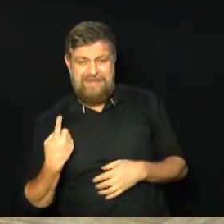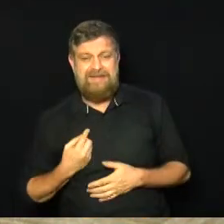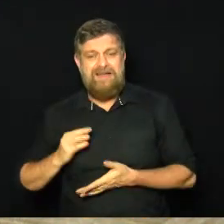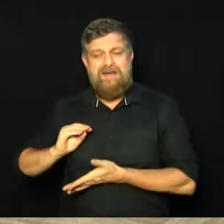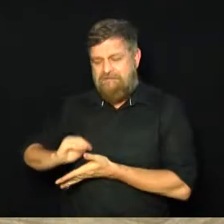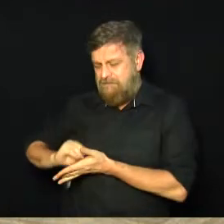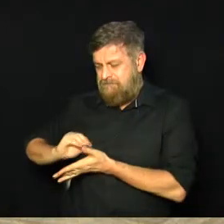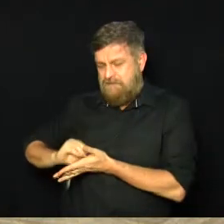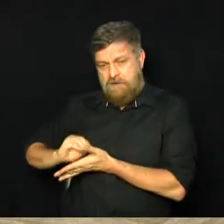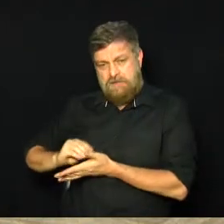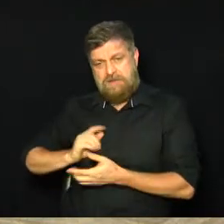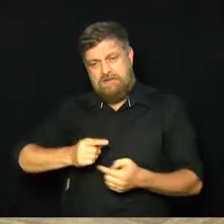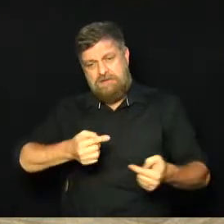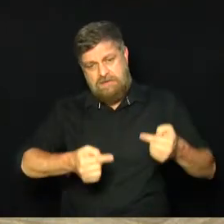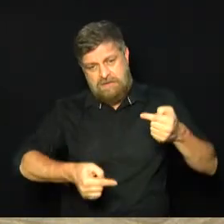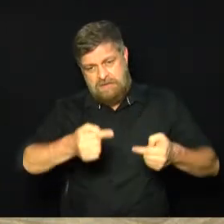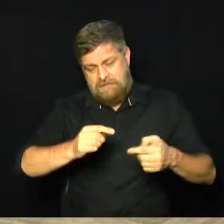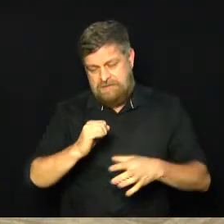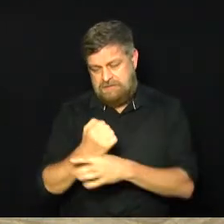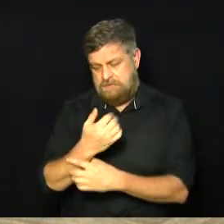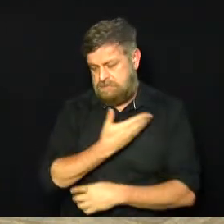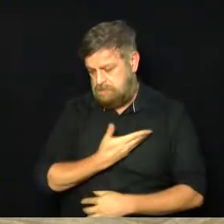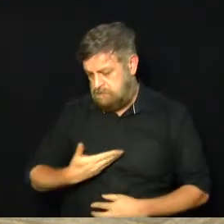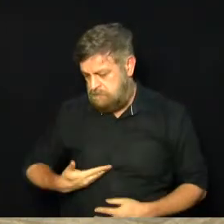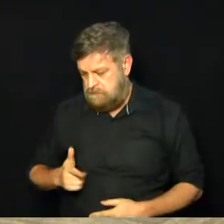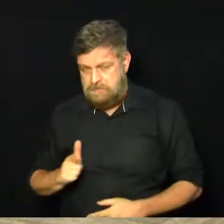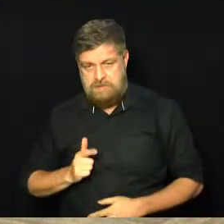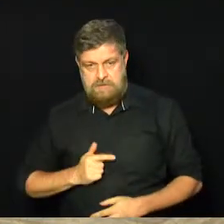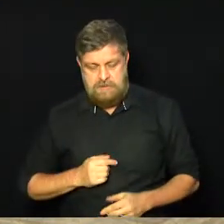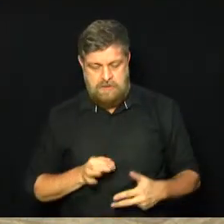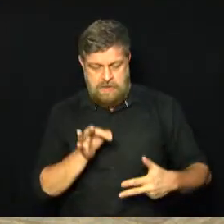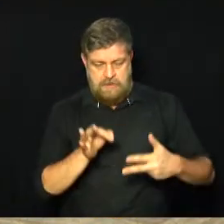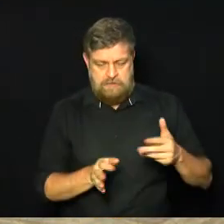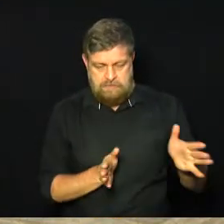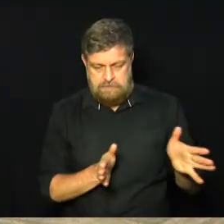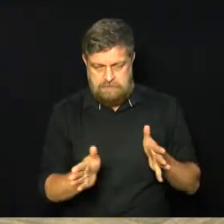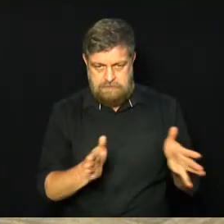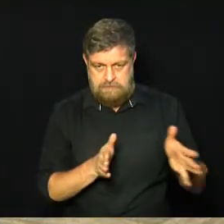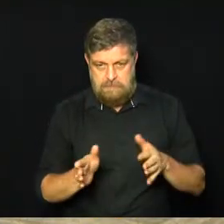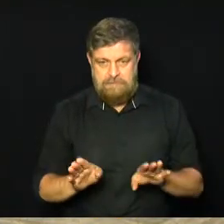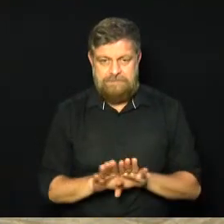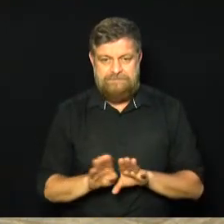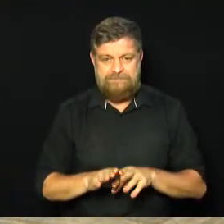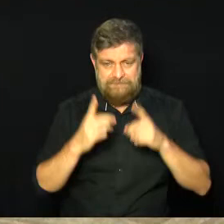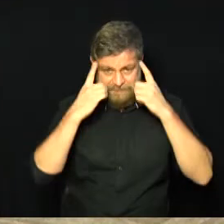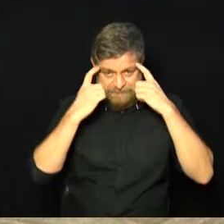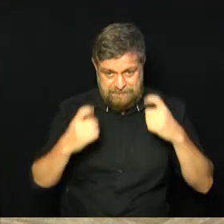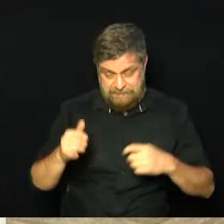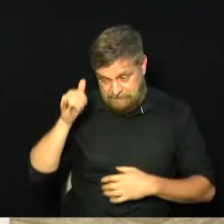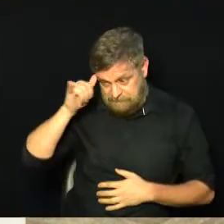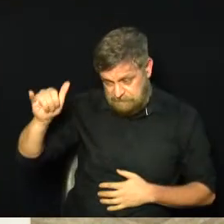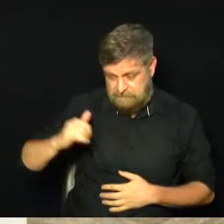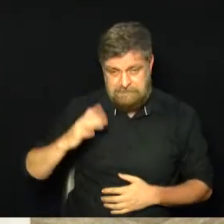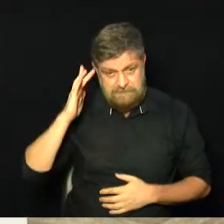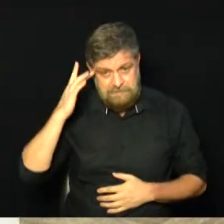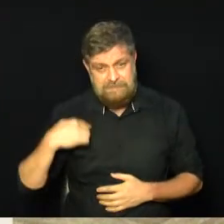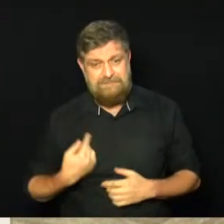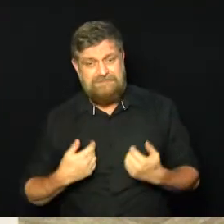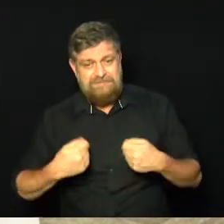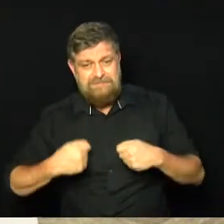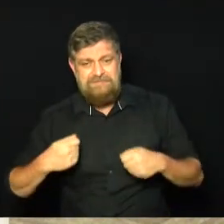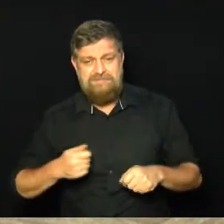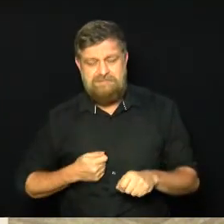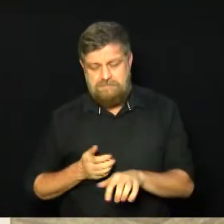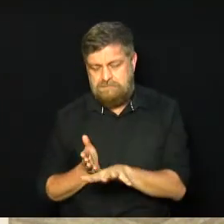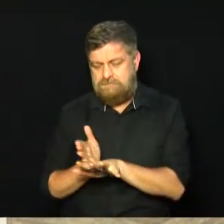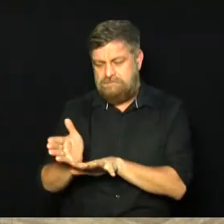fez um debate sobre segurança pública, acesso à justiça e combate às violências, que eu acho que a gente precisa desmembrar